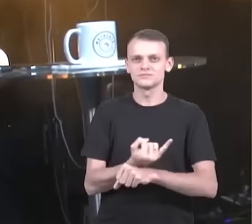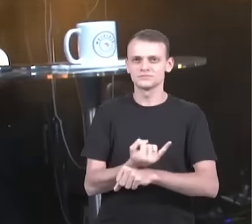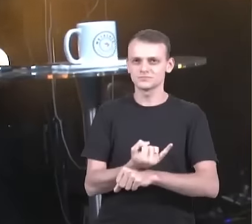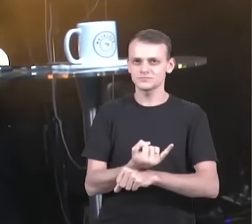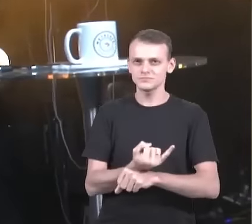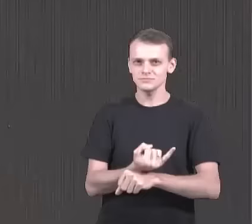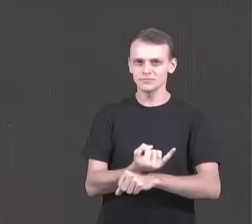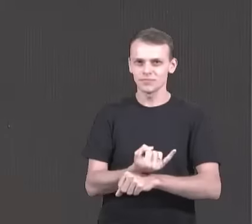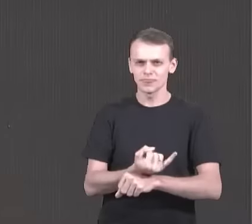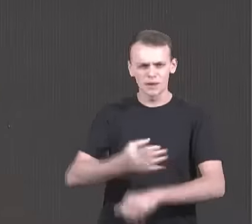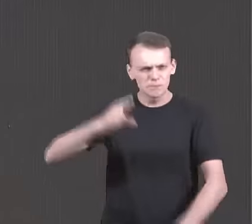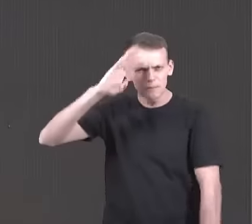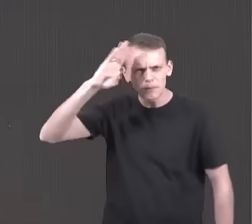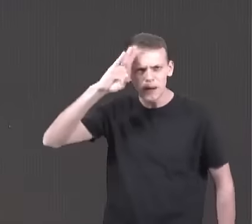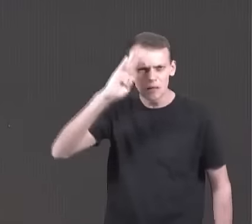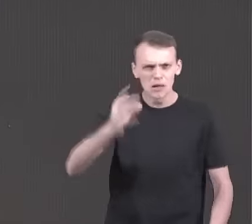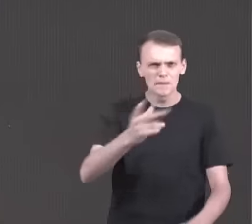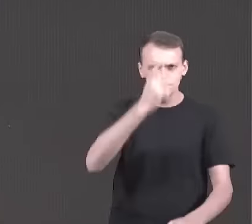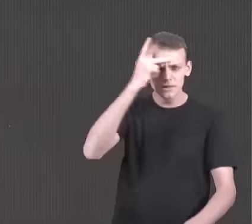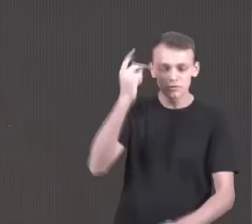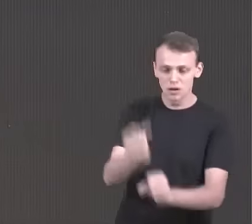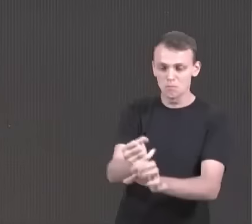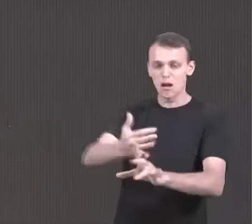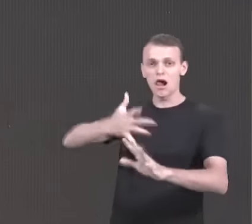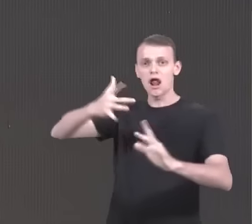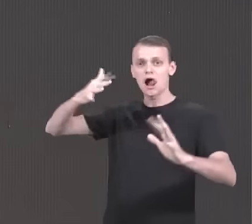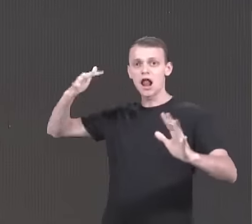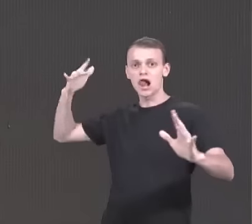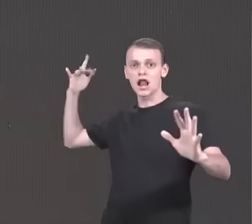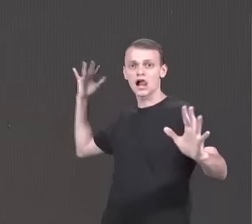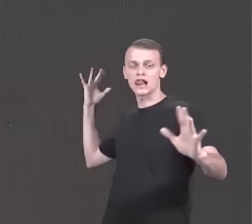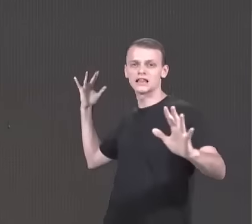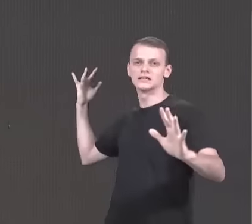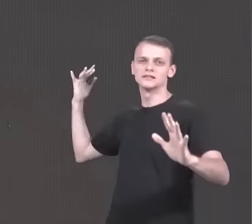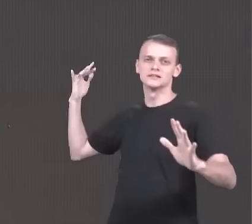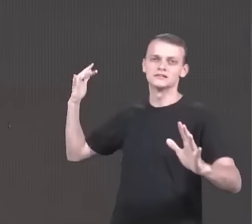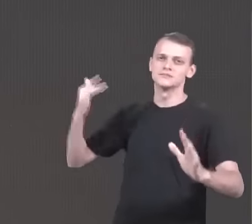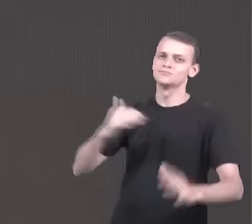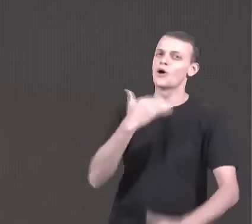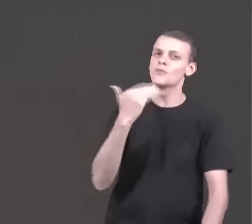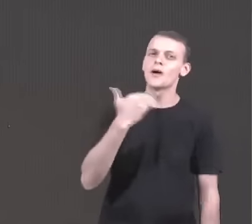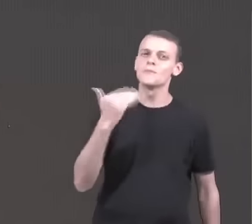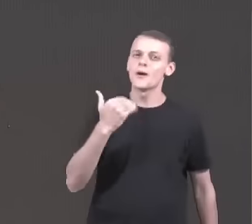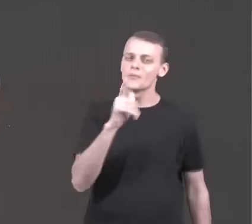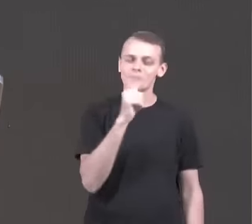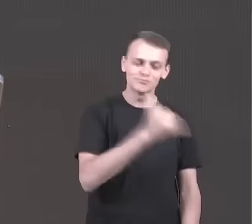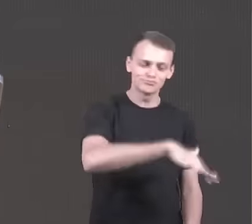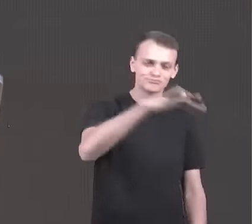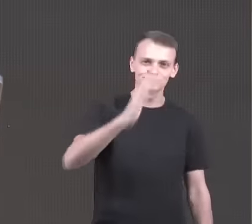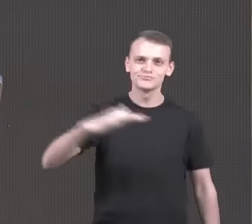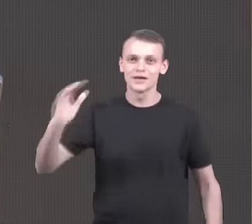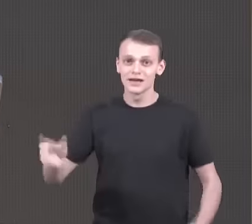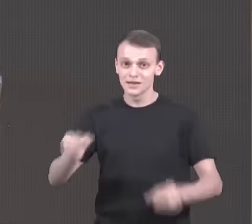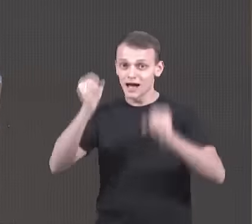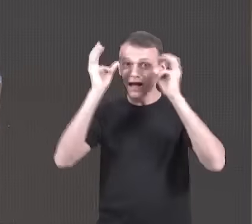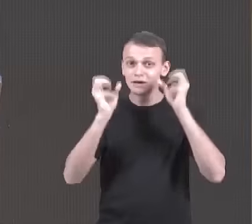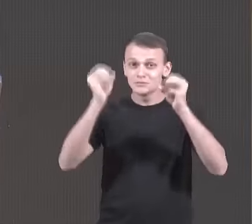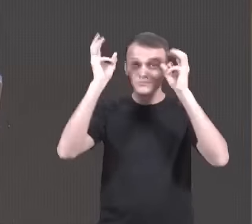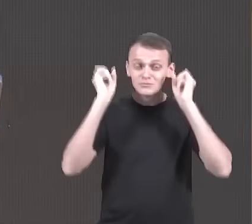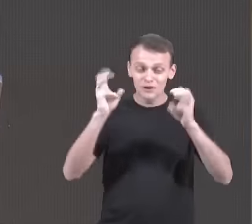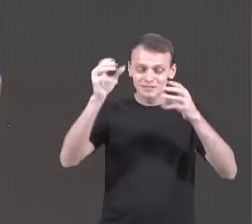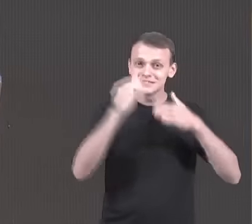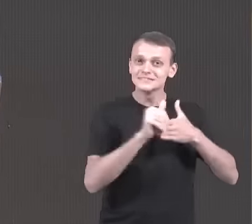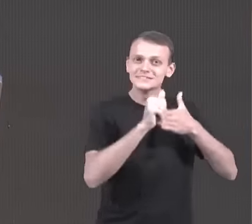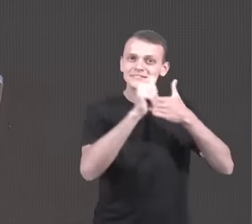o seu comando. Muitos se lançaram ao mar, morrendo afogados, e de repente Moisés cretense